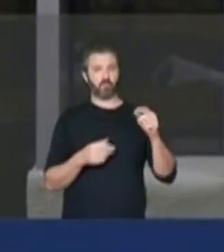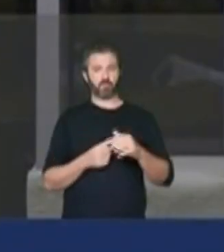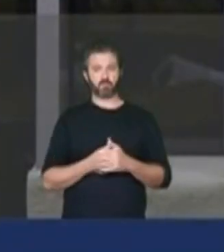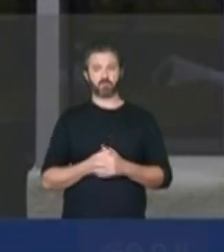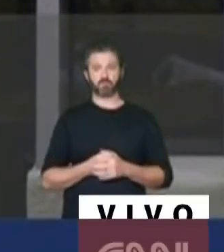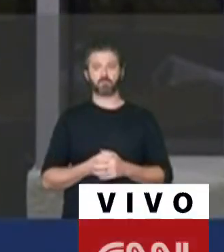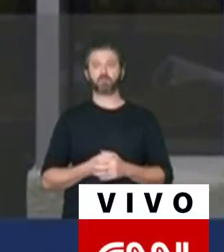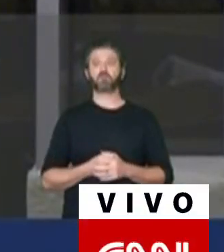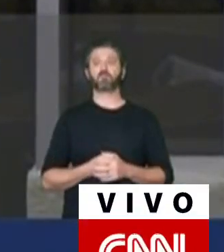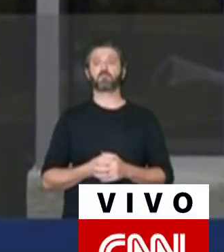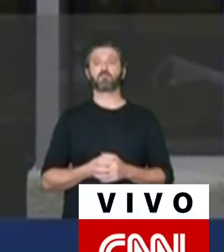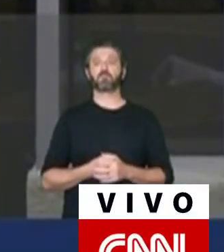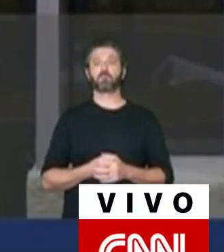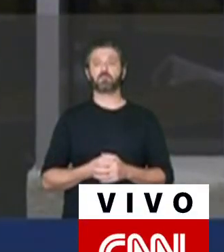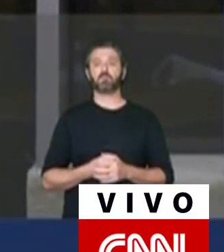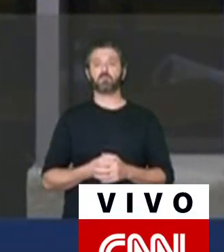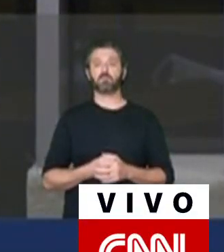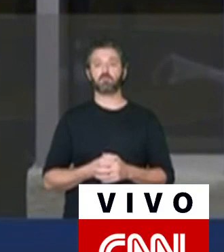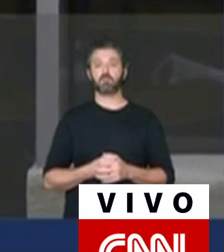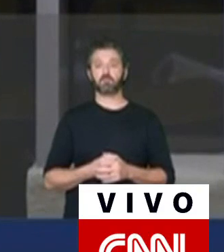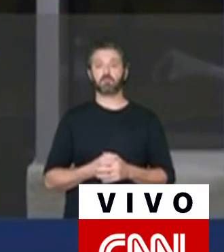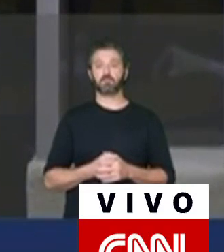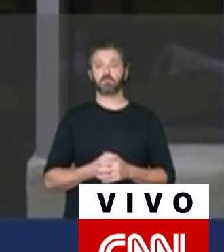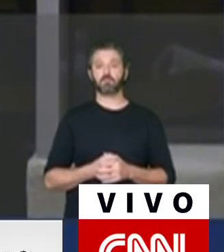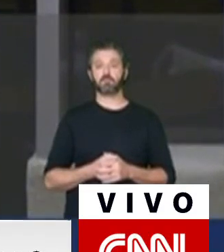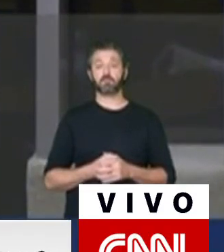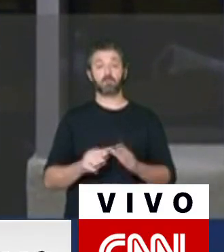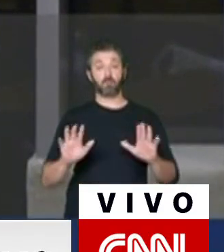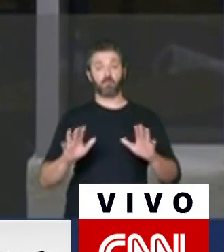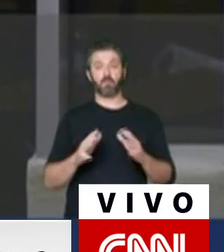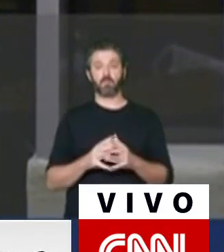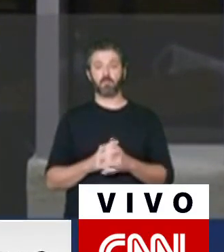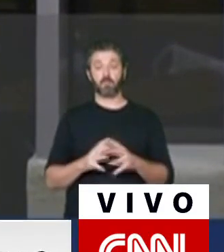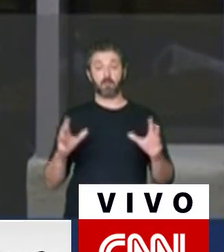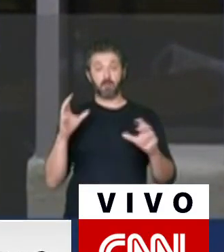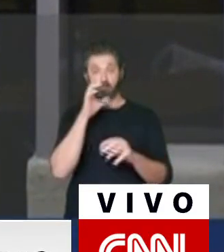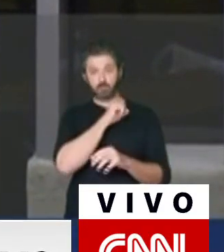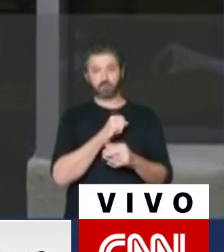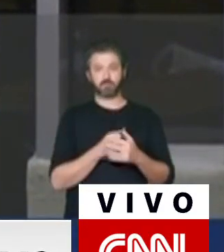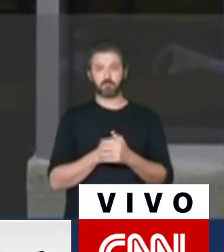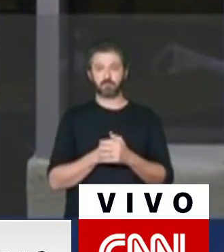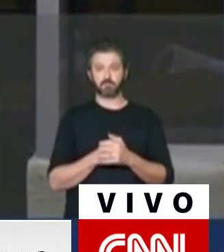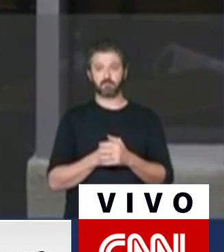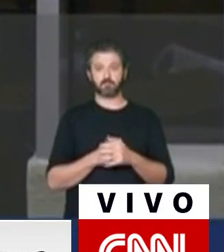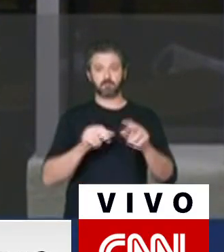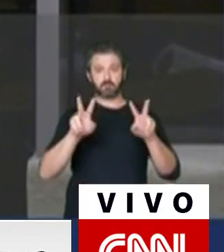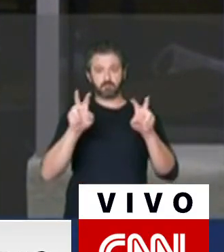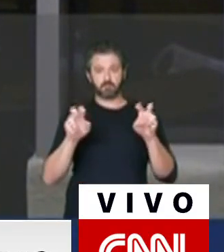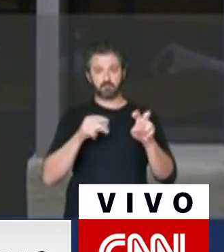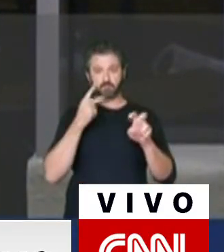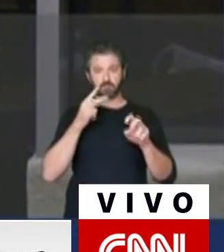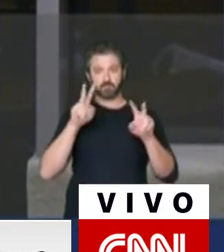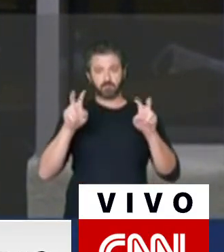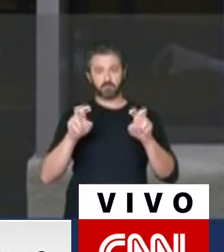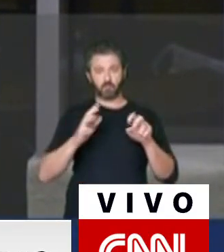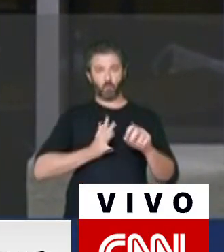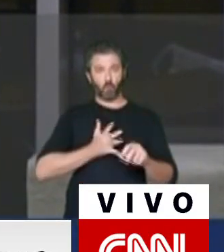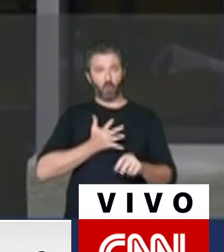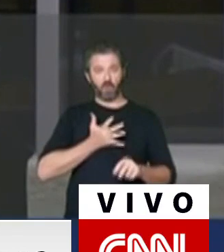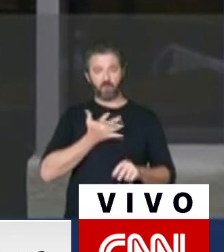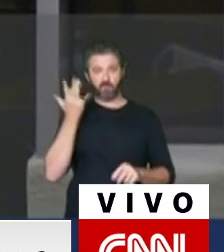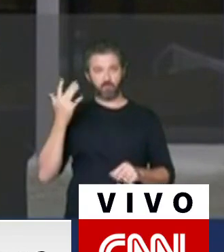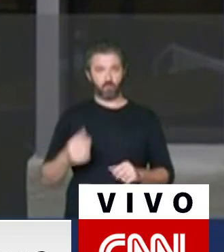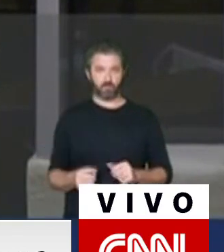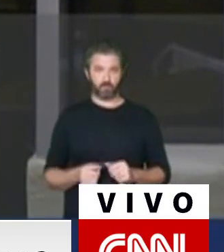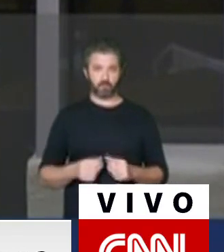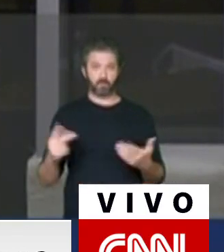É isso aí, gente. A Câmara acaba de aprovar o projeto de lei, então, que define um teto para o ICMS sobre os combustíveis. Nós